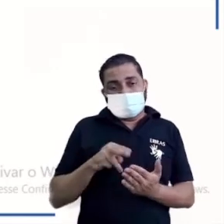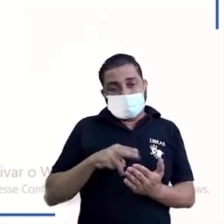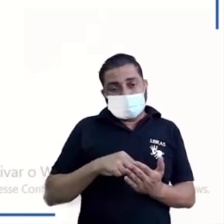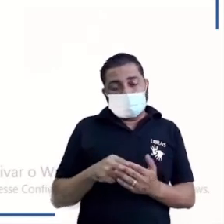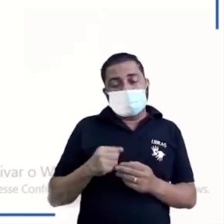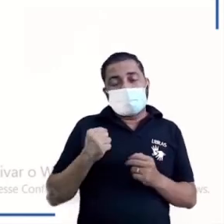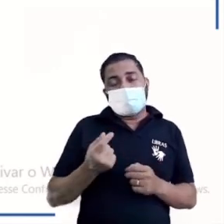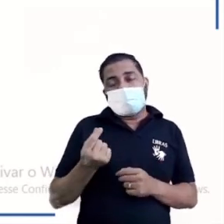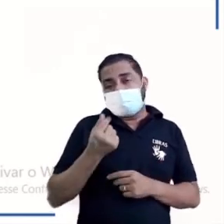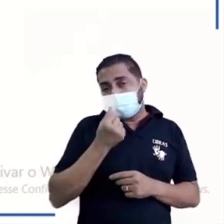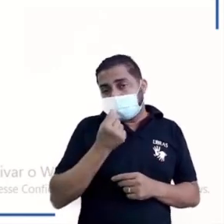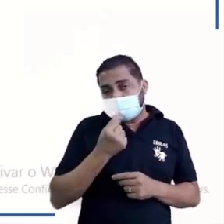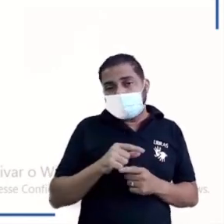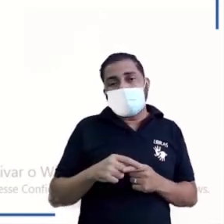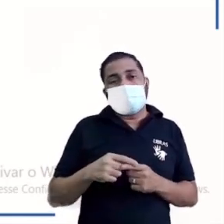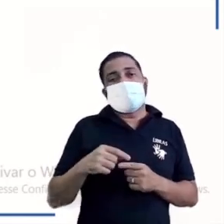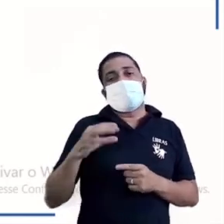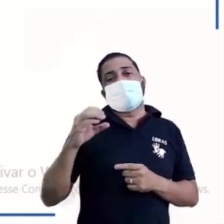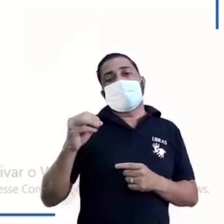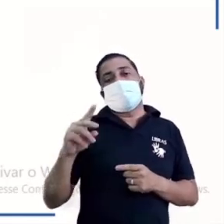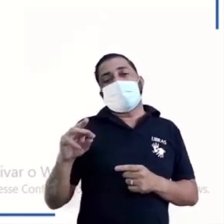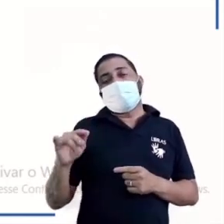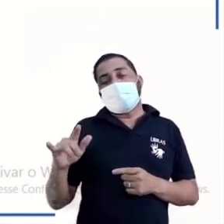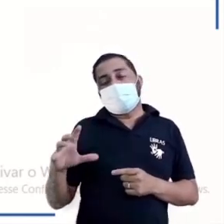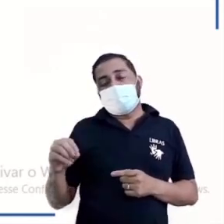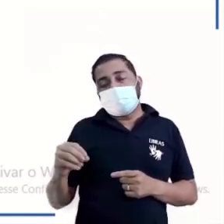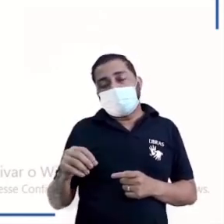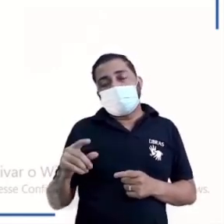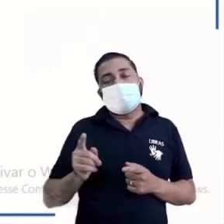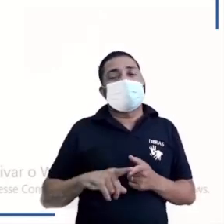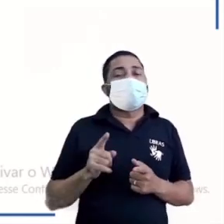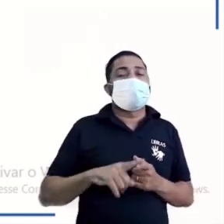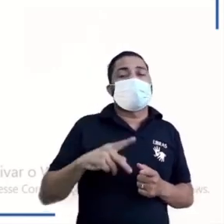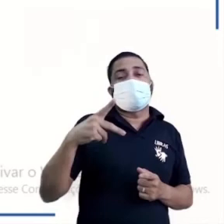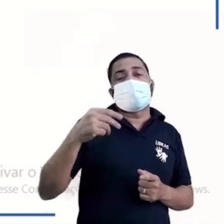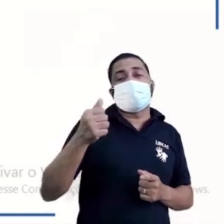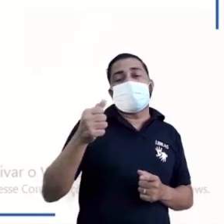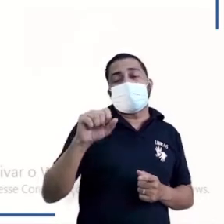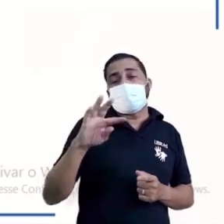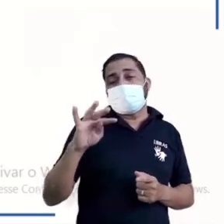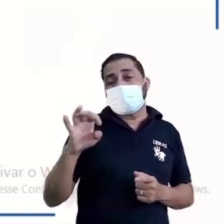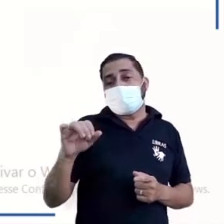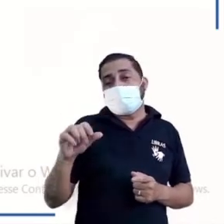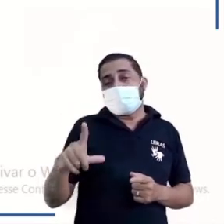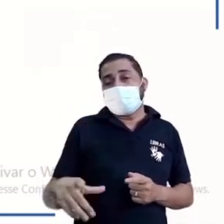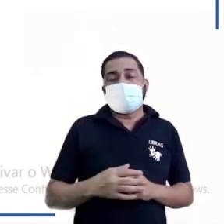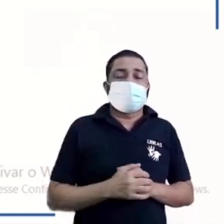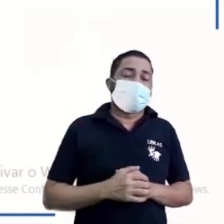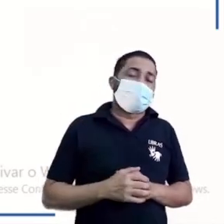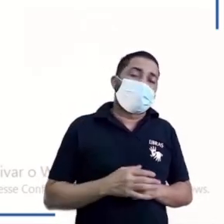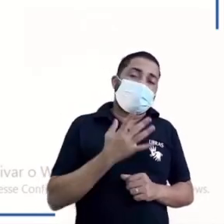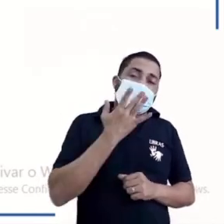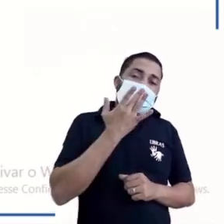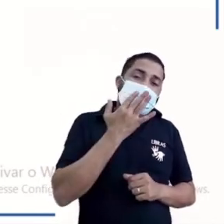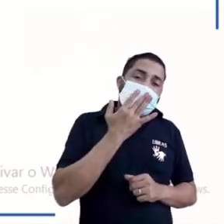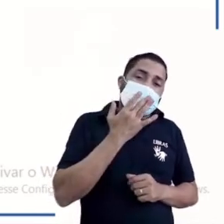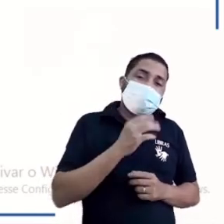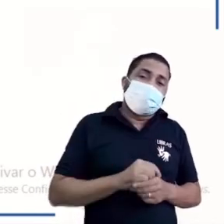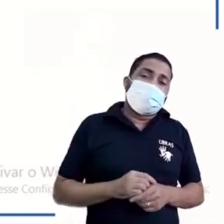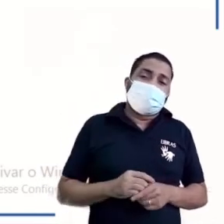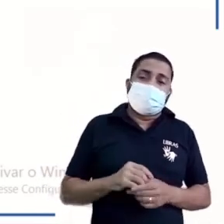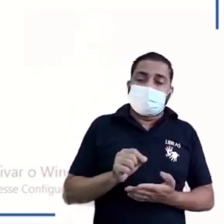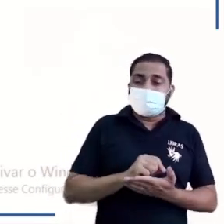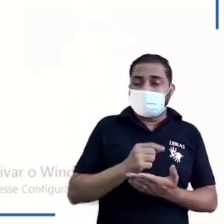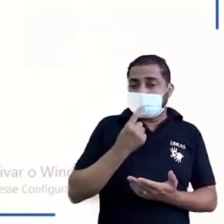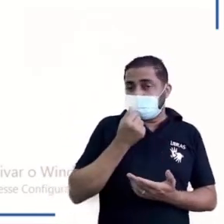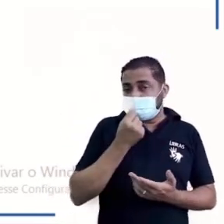aí, o lápis, você pode utilizar carvão, você pode utilizar o pastel, você pode utilizar lápis de cor e você